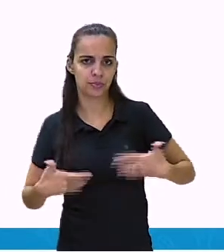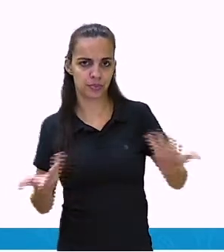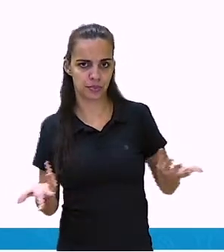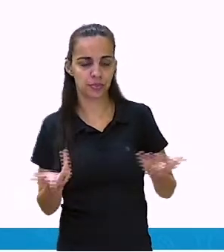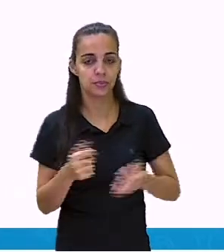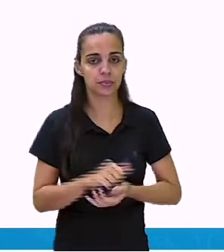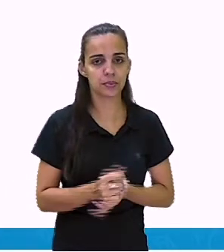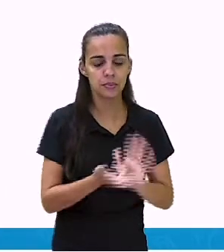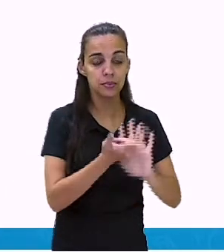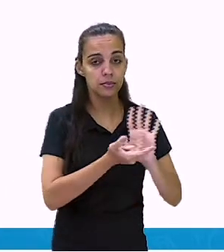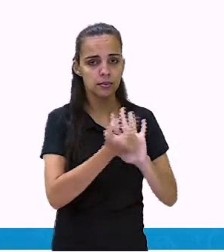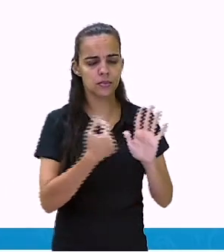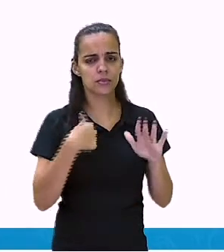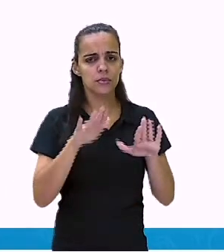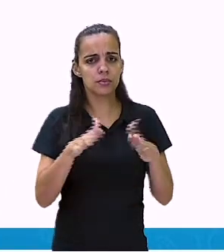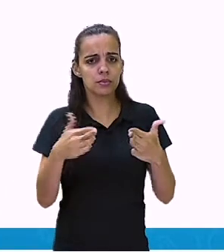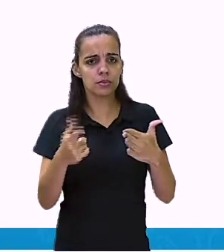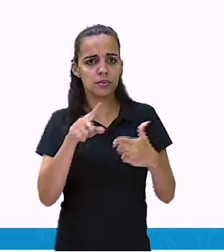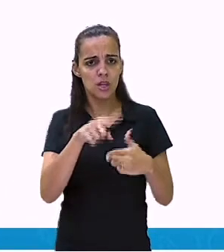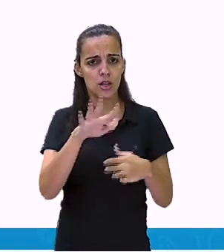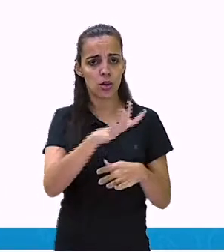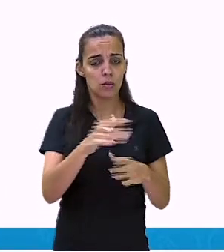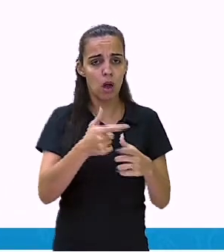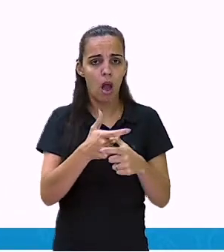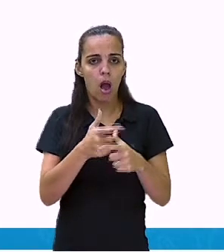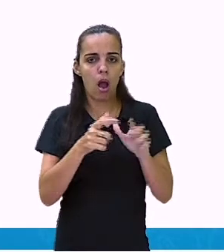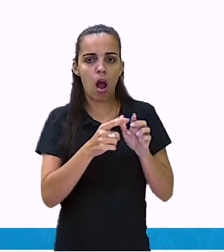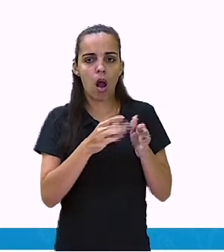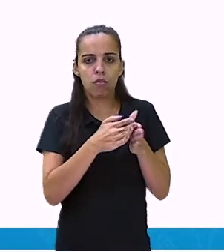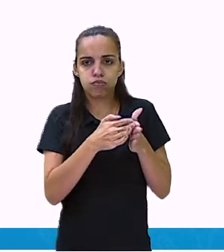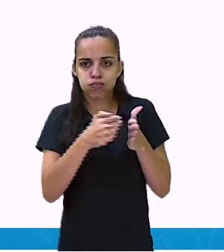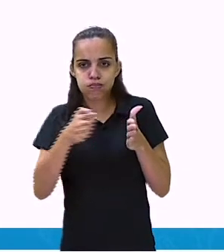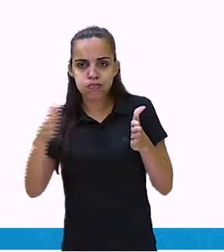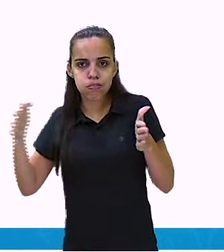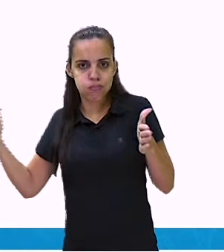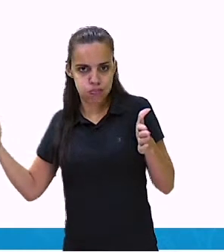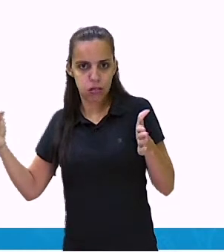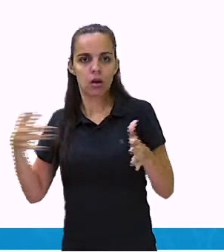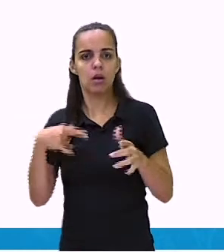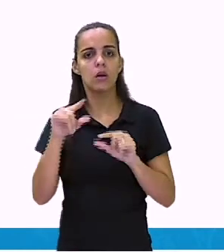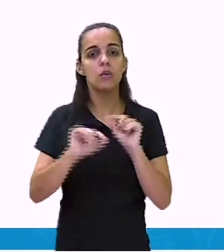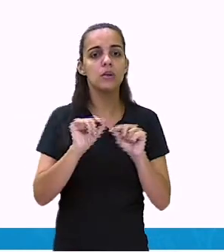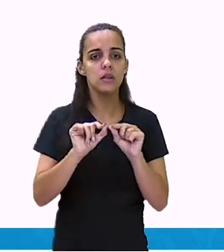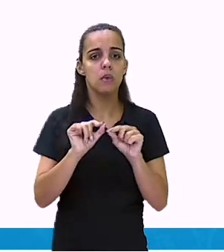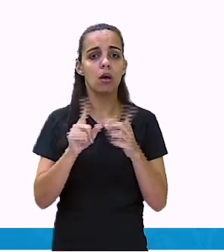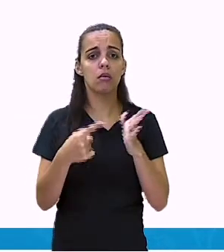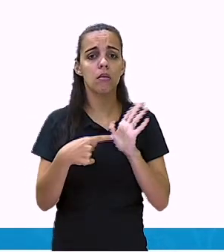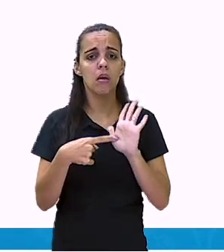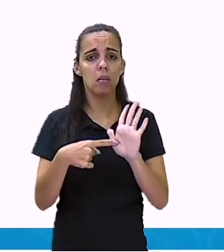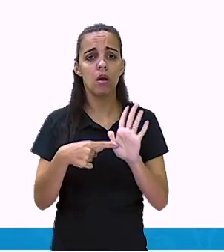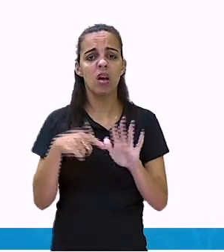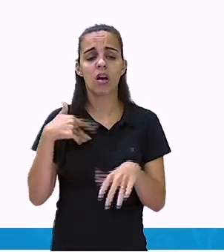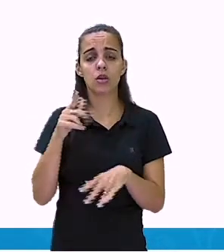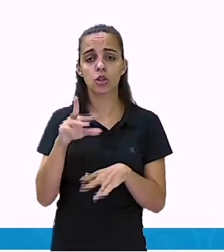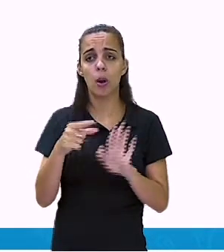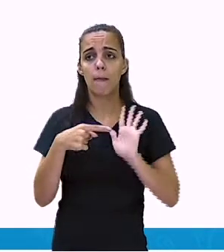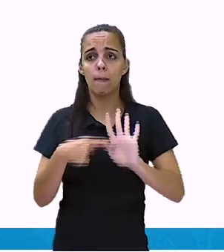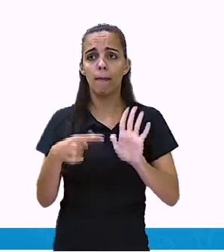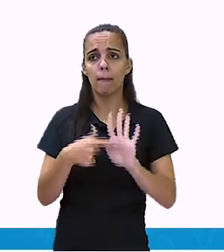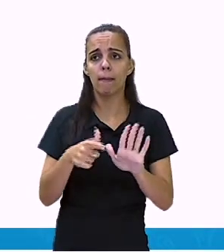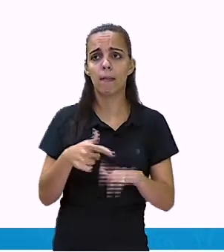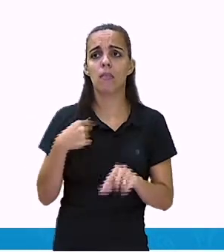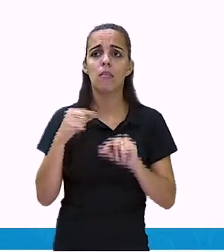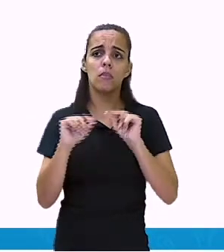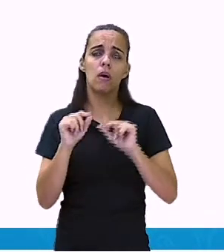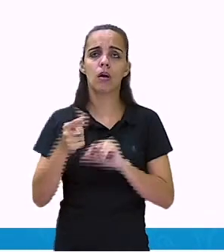este aumento de espaço só tem sido possível porque a emissora tem abusado